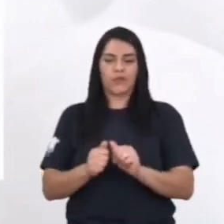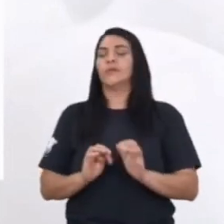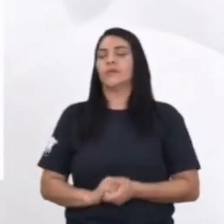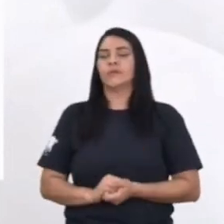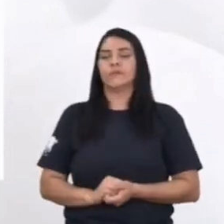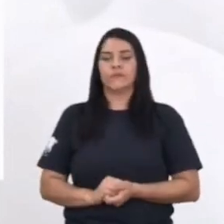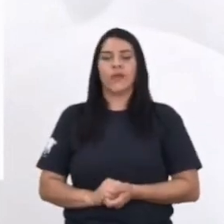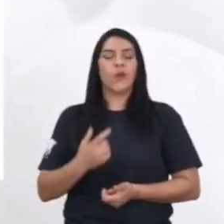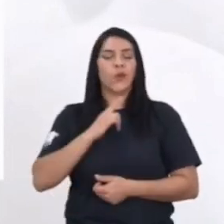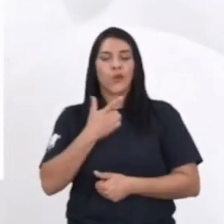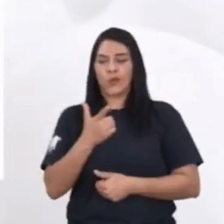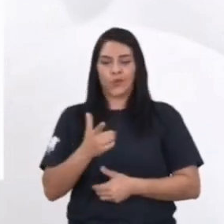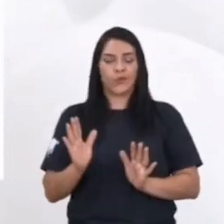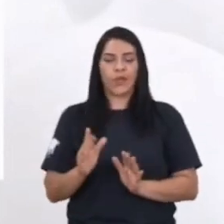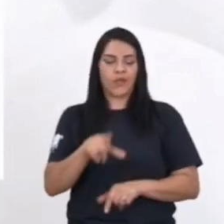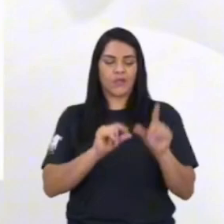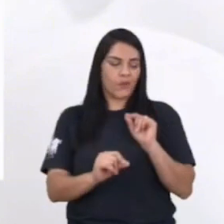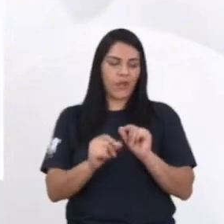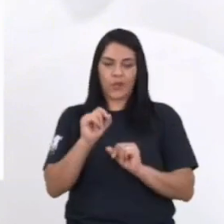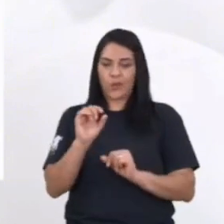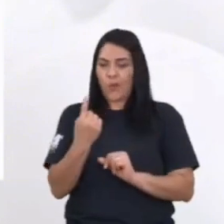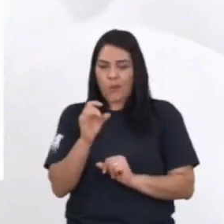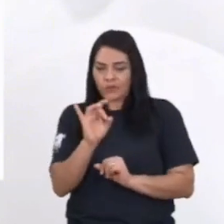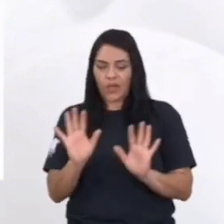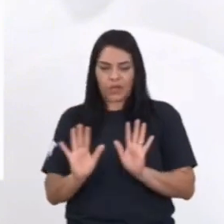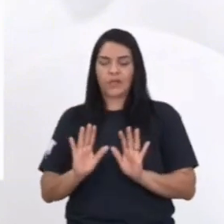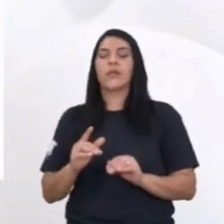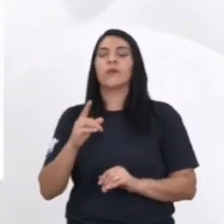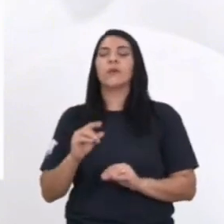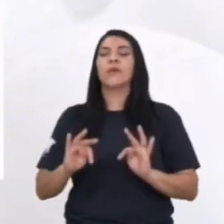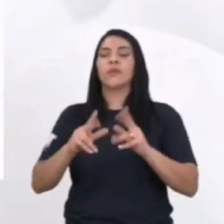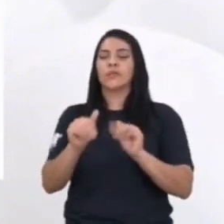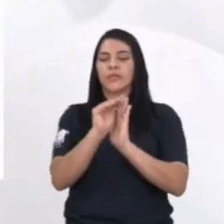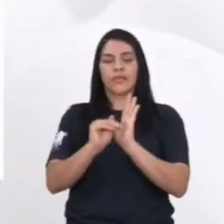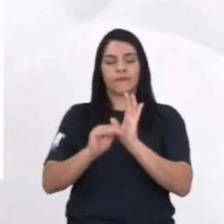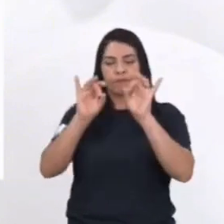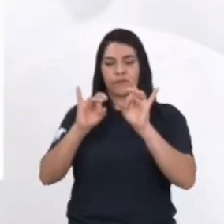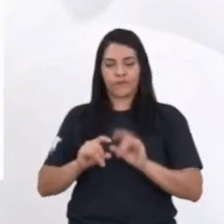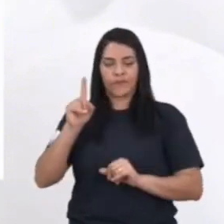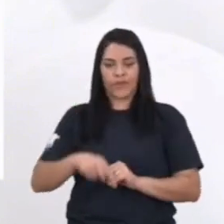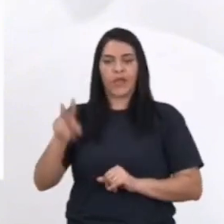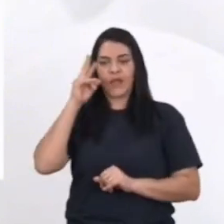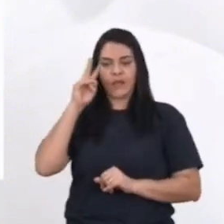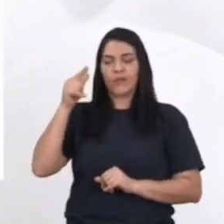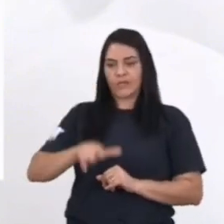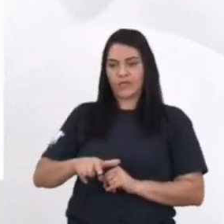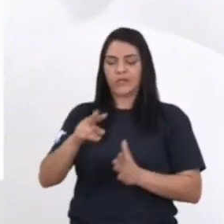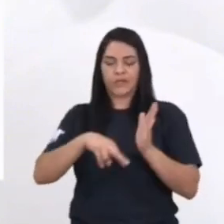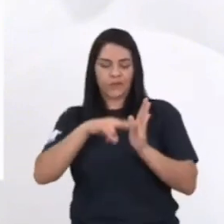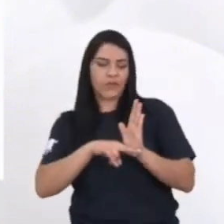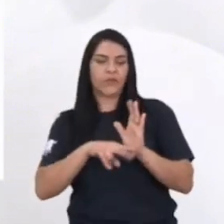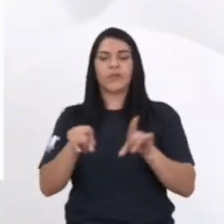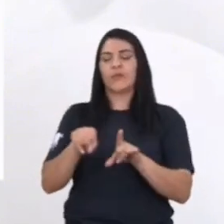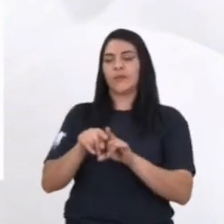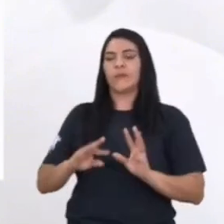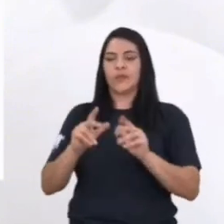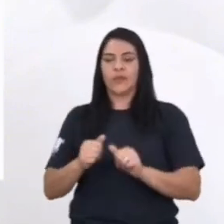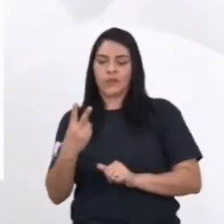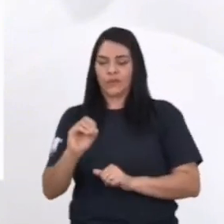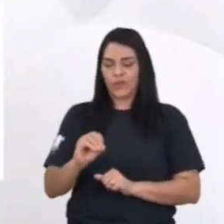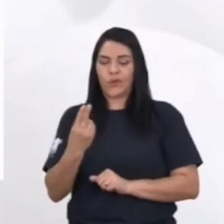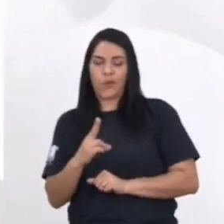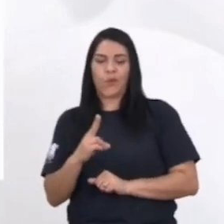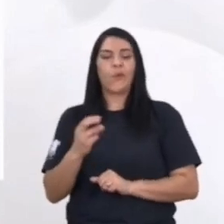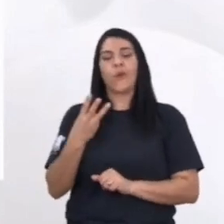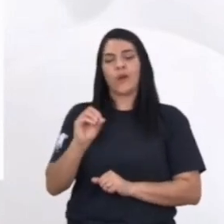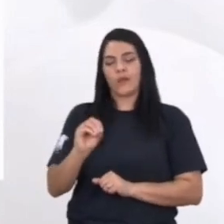as séries, não vai ter aqui uma discriminação de série, tá? E as tarefas especiais, que são aquelas que são as de retomada, de revisão, que são as que tem 20 ou 30 questões, que